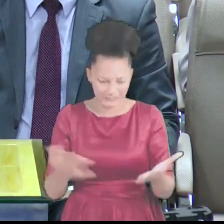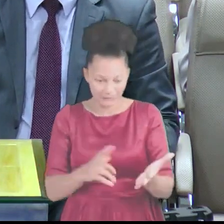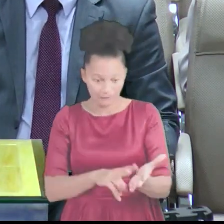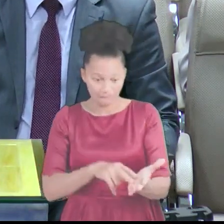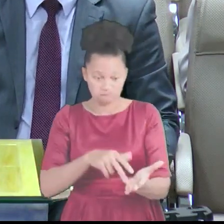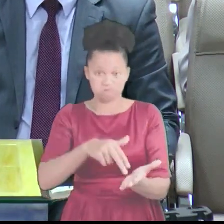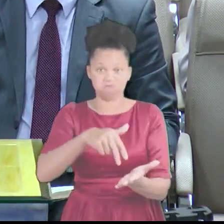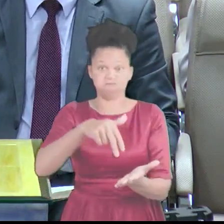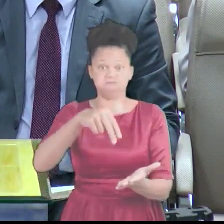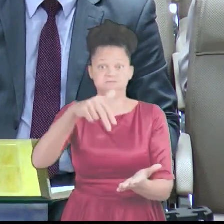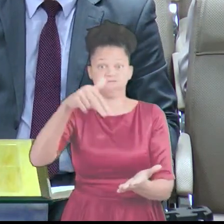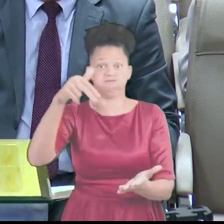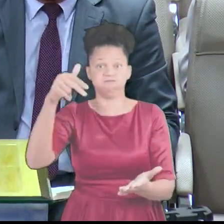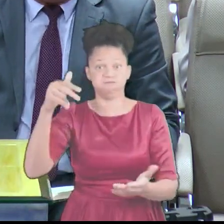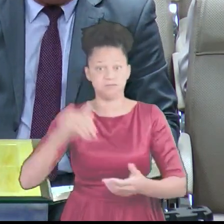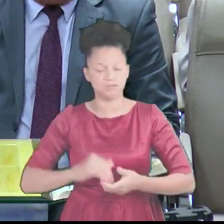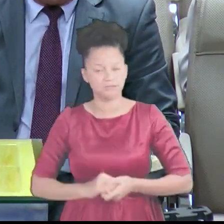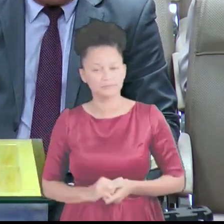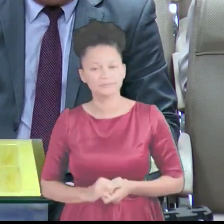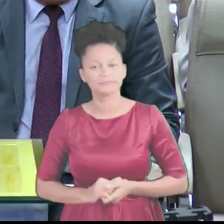ressuscitar. Aleluia!